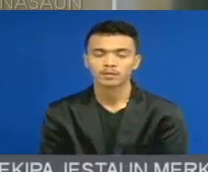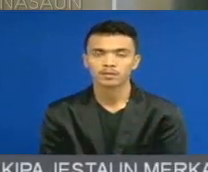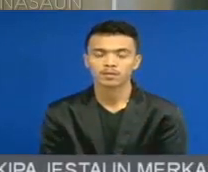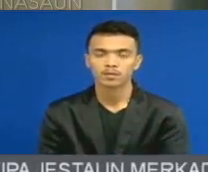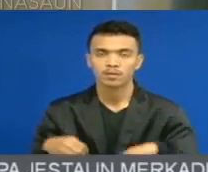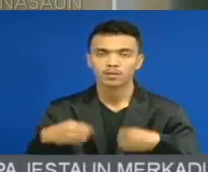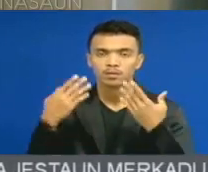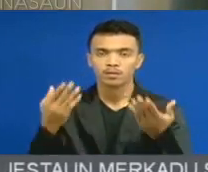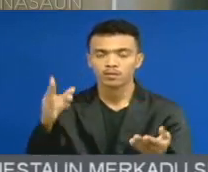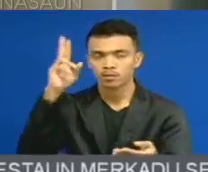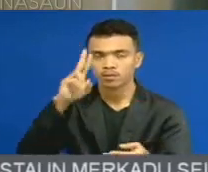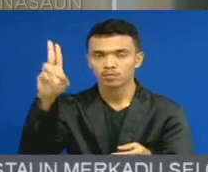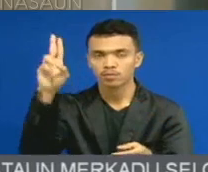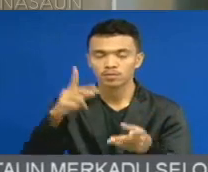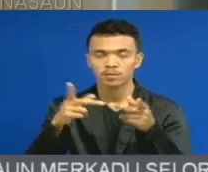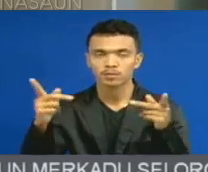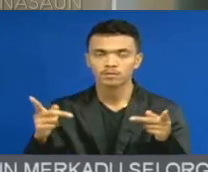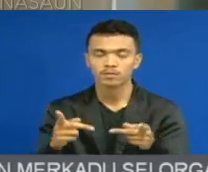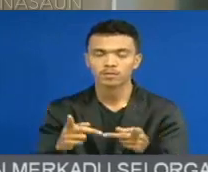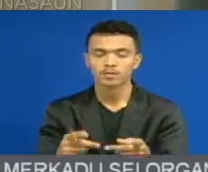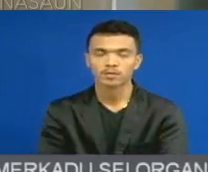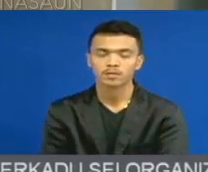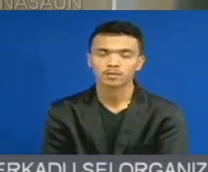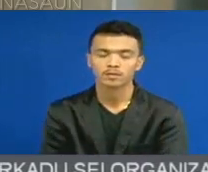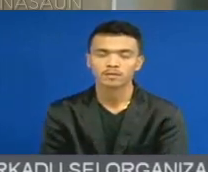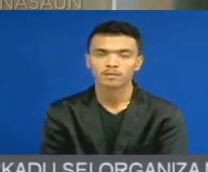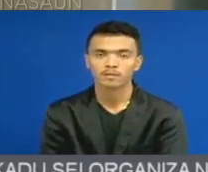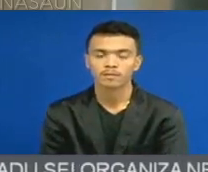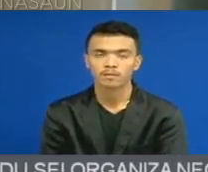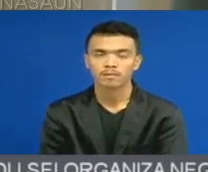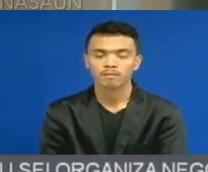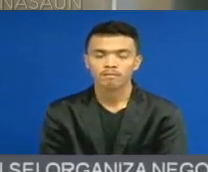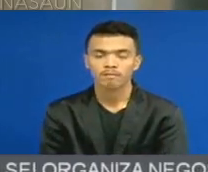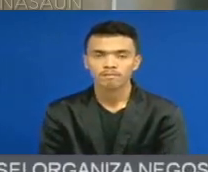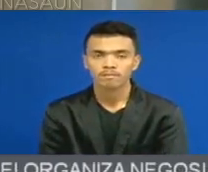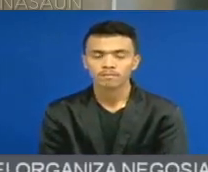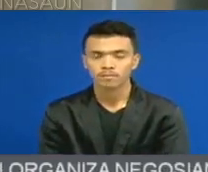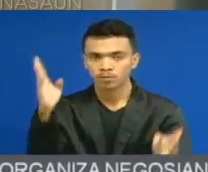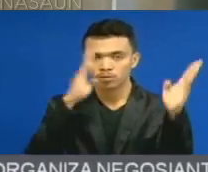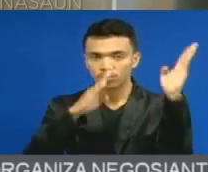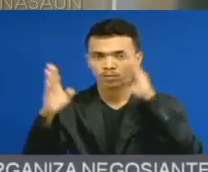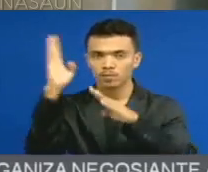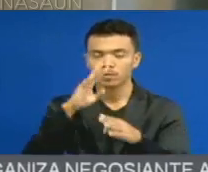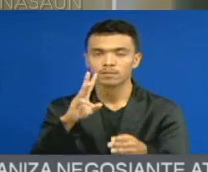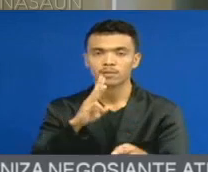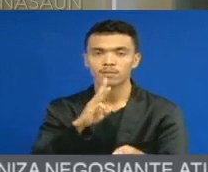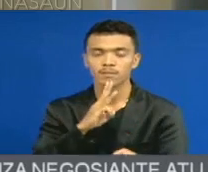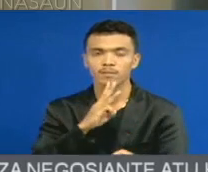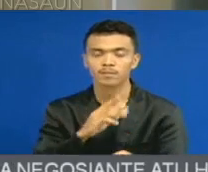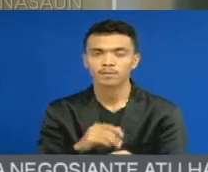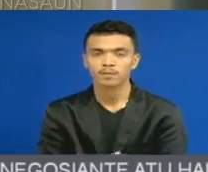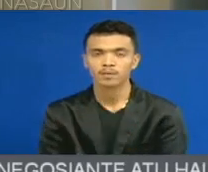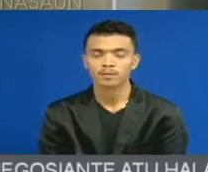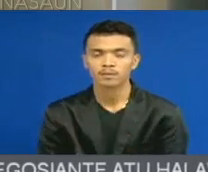sa bele bele utilize fatin ne ba mai be ora liga sa uno ida ne liga sa sanamento ita problema ma be be ne maka sa imos ke sta uno ida ba ita ne la desan de